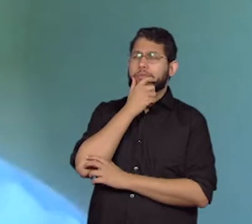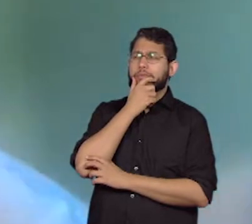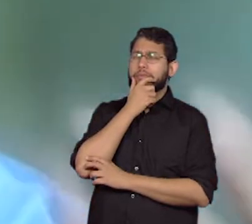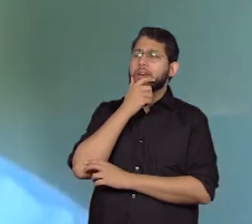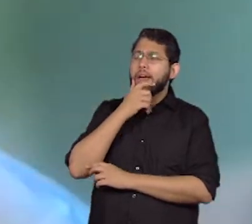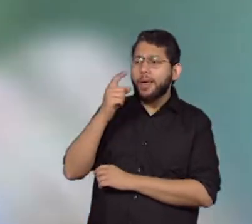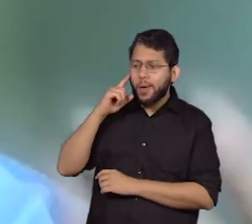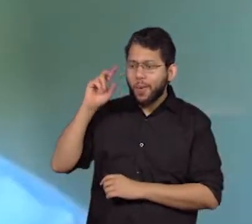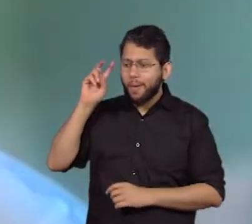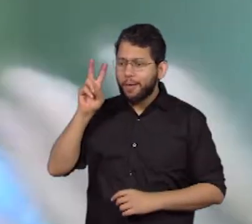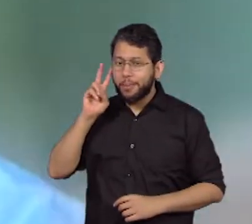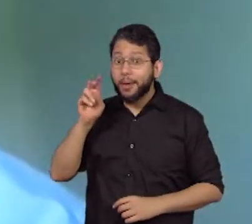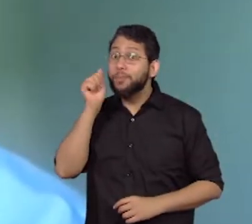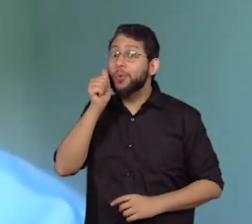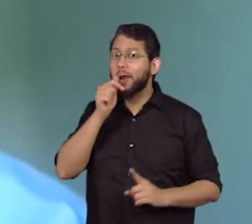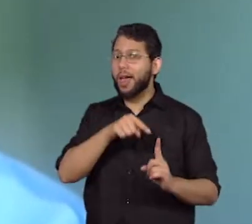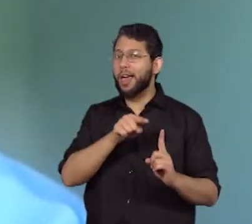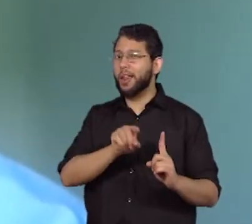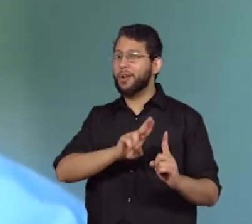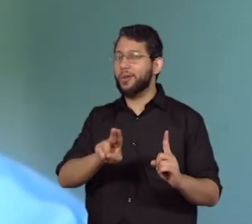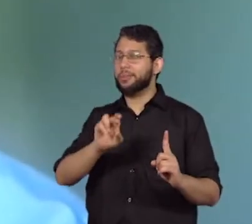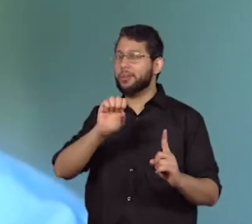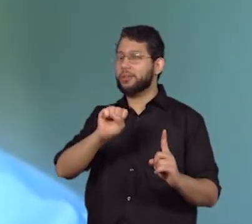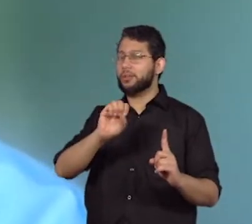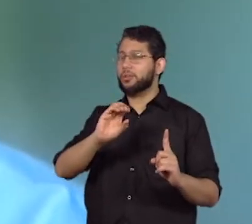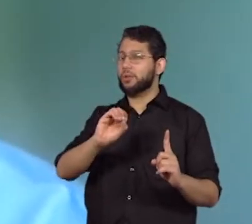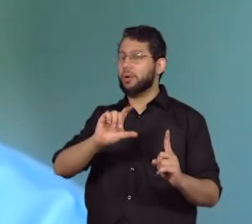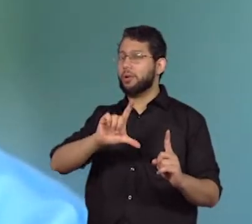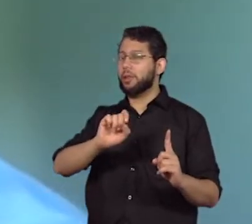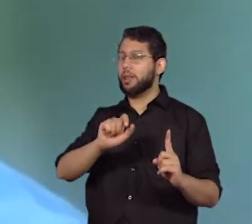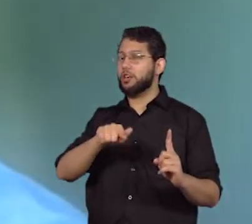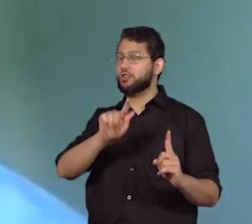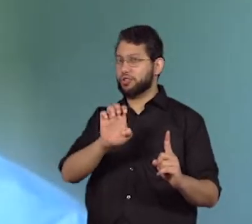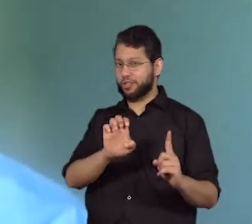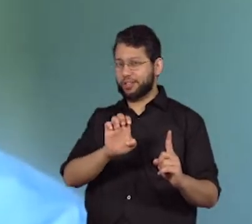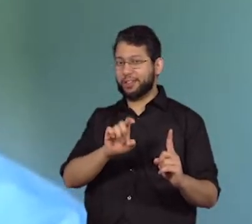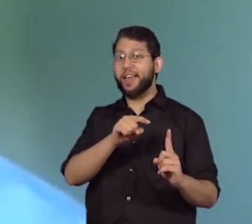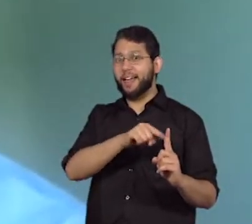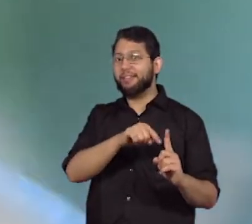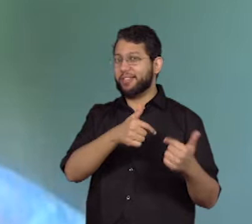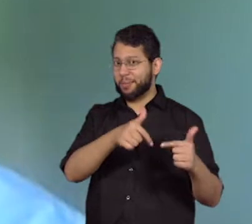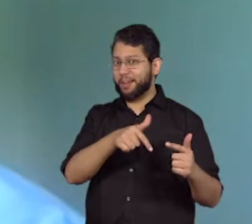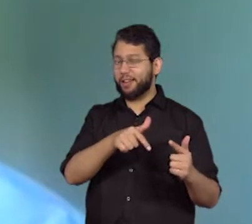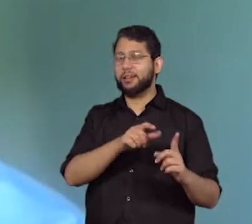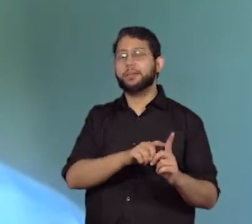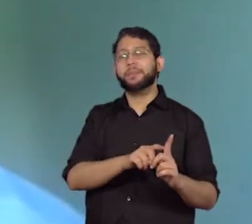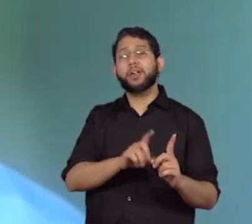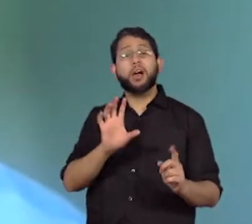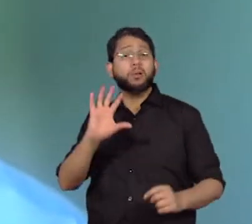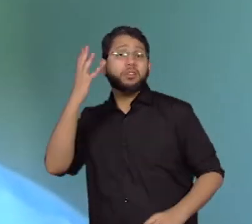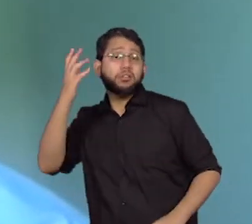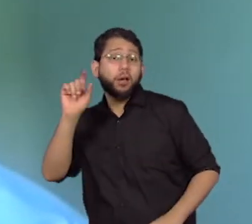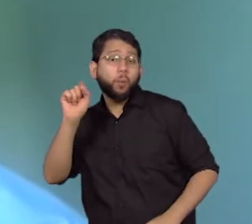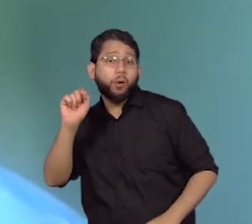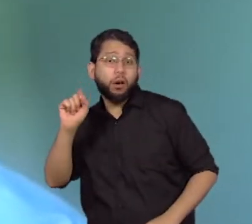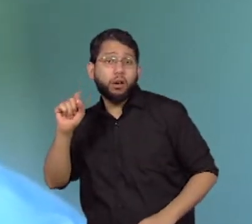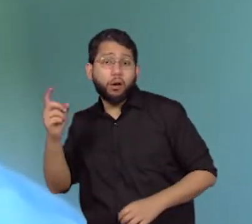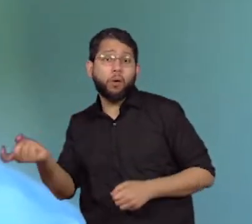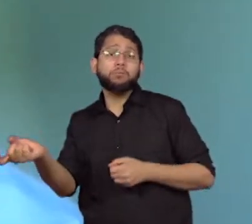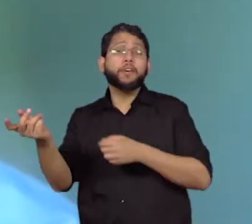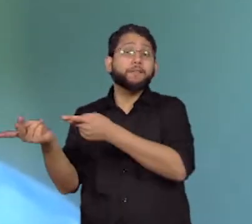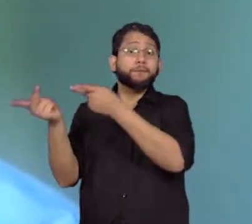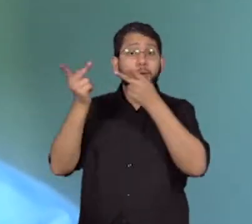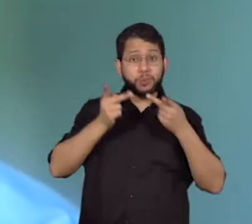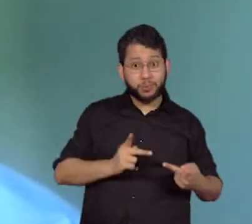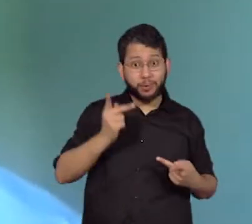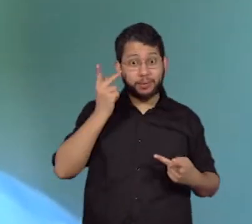aqui. Solange, o nome da produtora, né, que minha mãe conhecia. Aí, no dia seguinte, eu